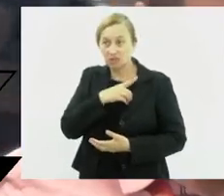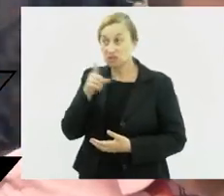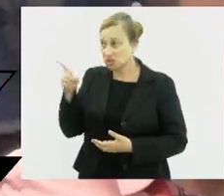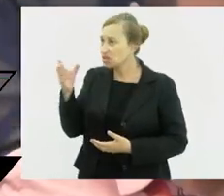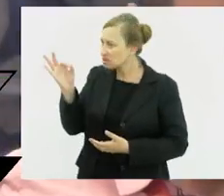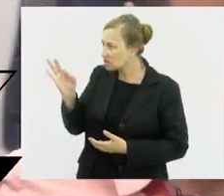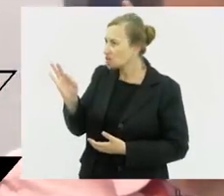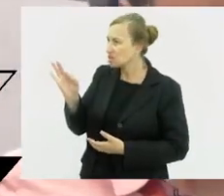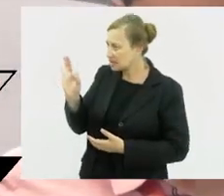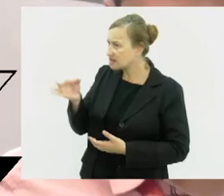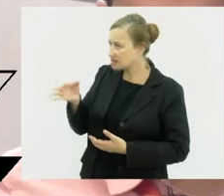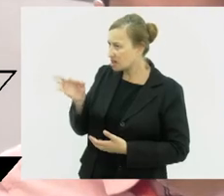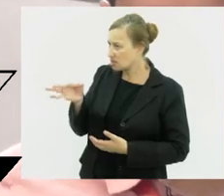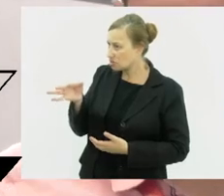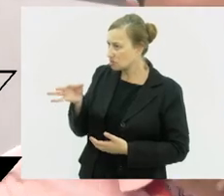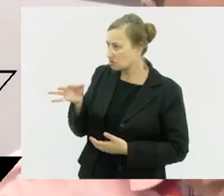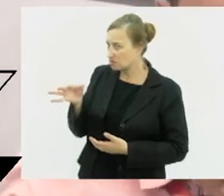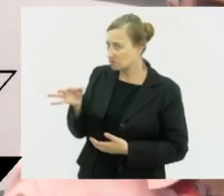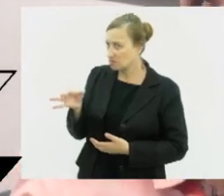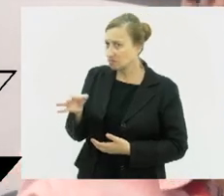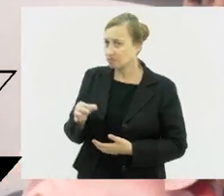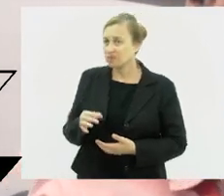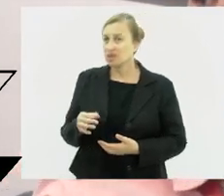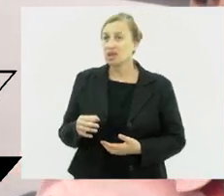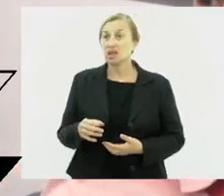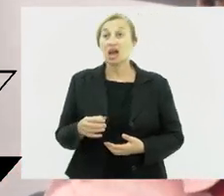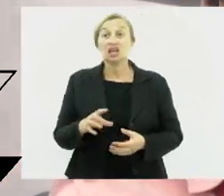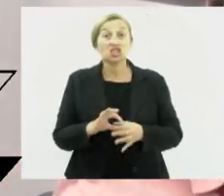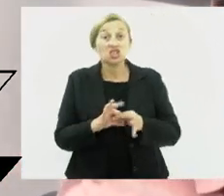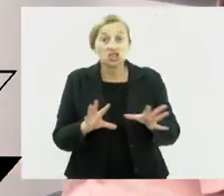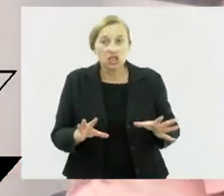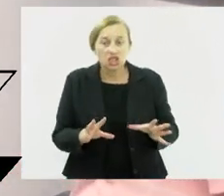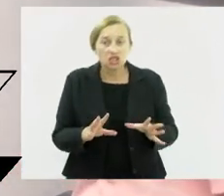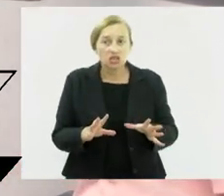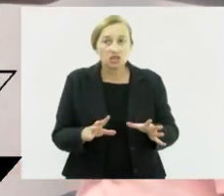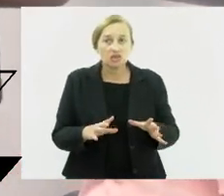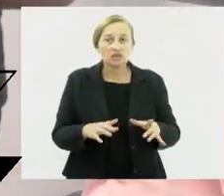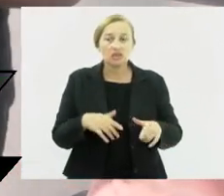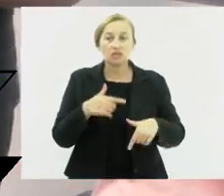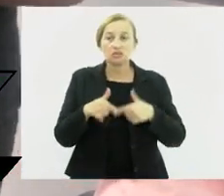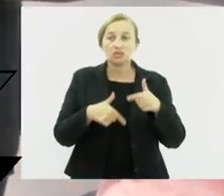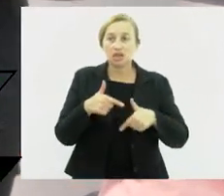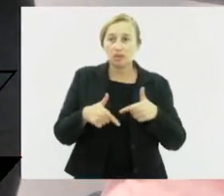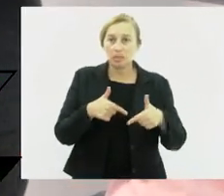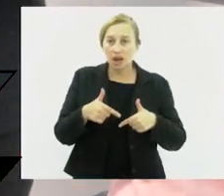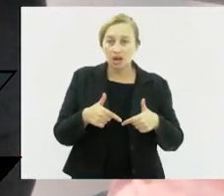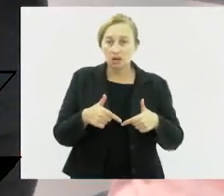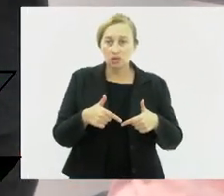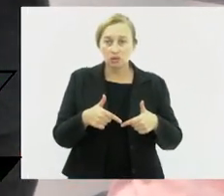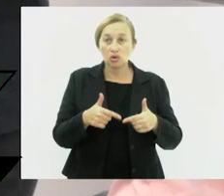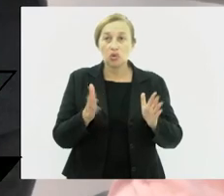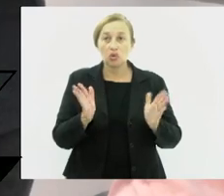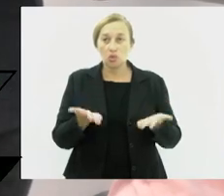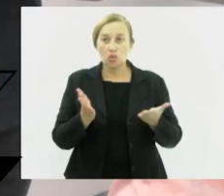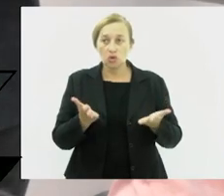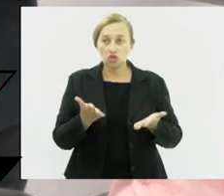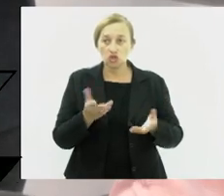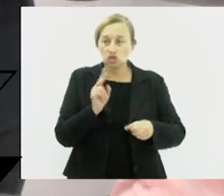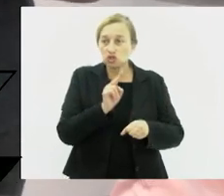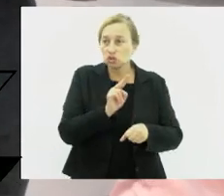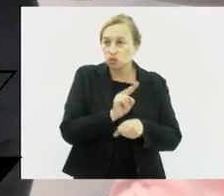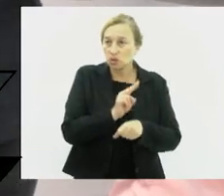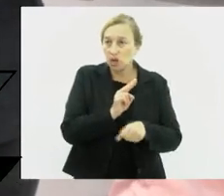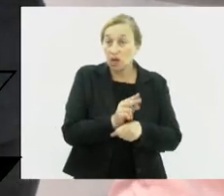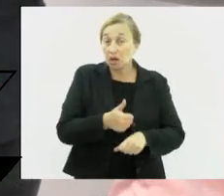coberto de razão também. A gente deixa de fazer operação hoje, deputado, de maus-tratos, porque primeiro a gente